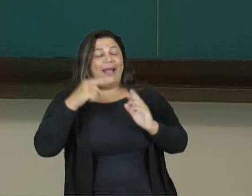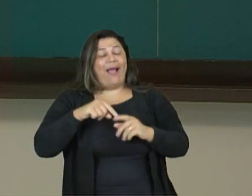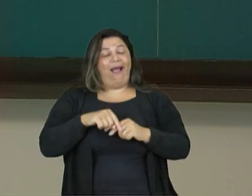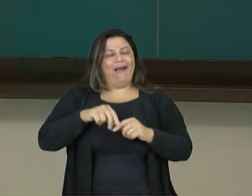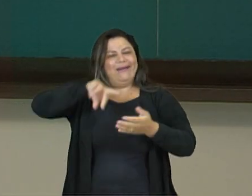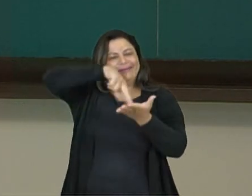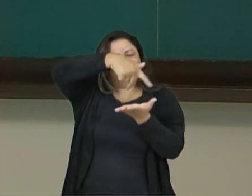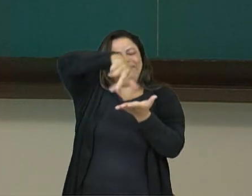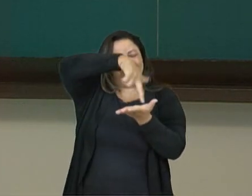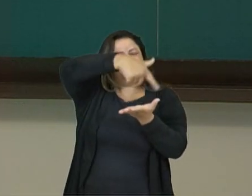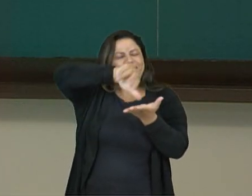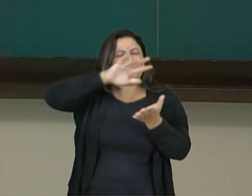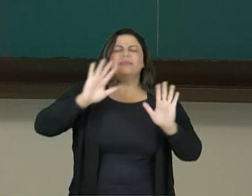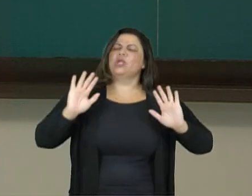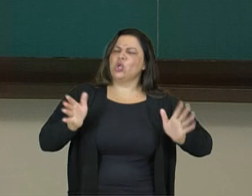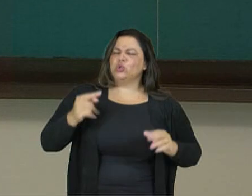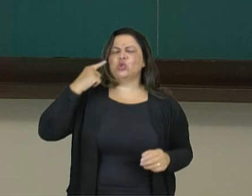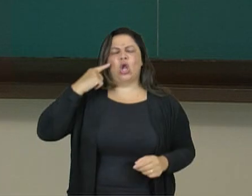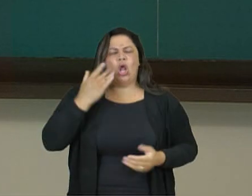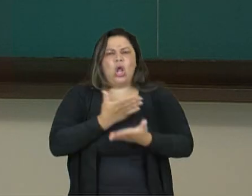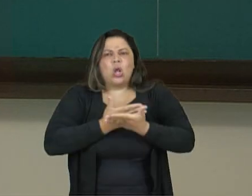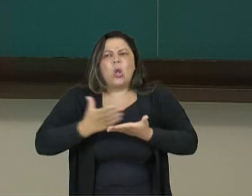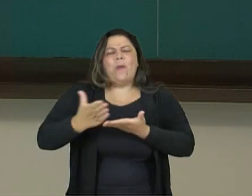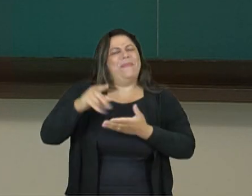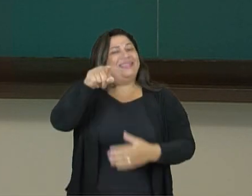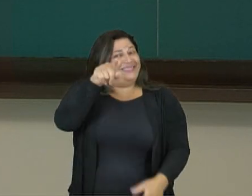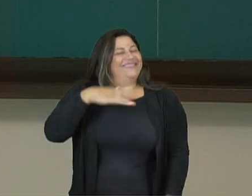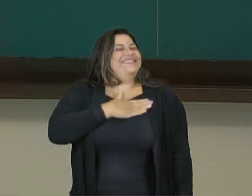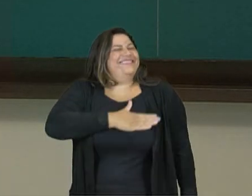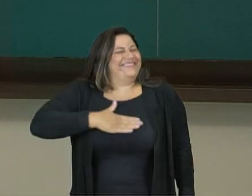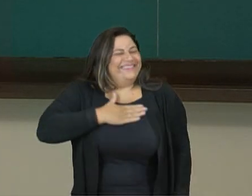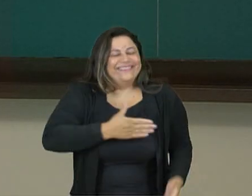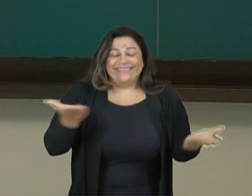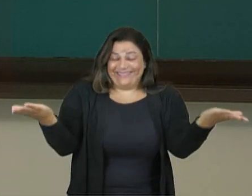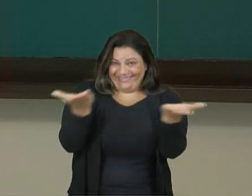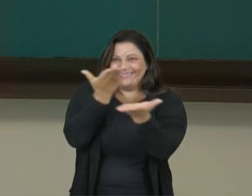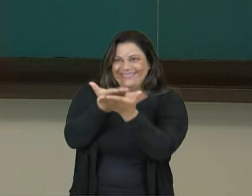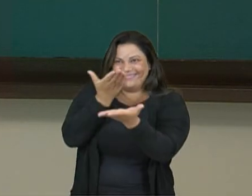música já começa a chacoalhar o corpo? Então você vai gostar muito desta aula.